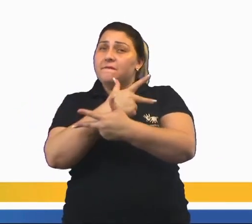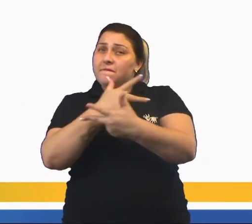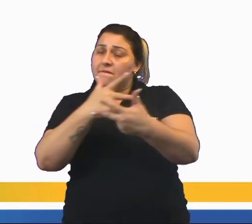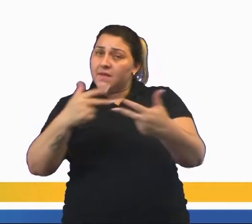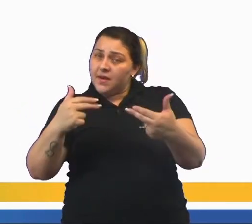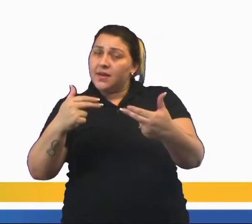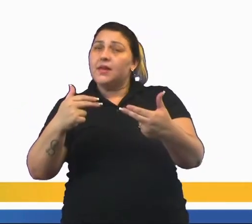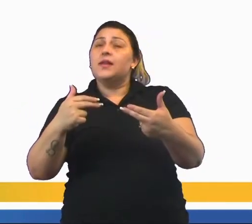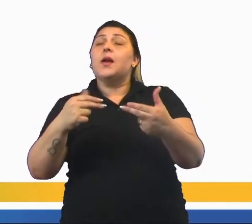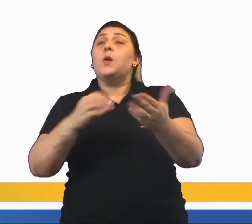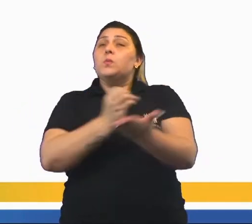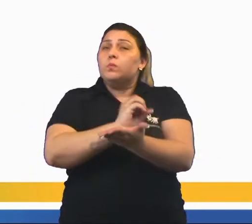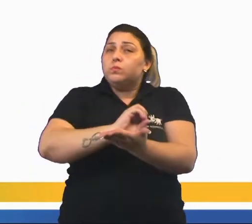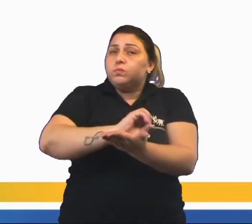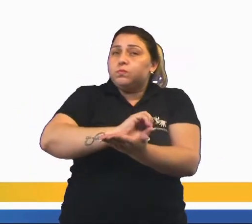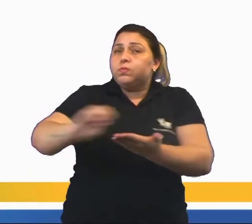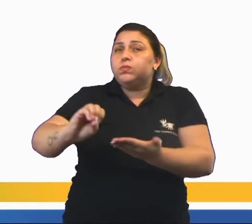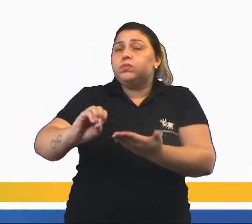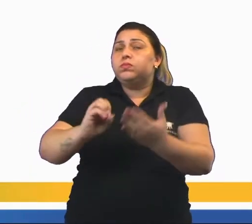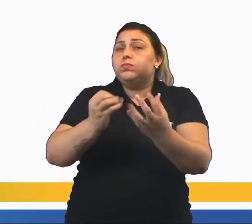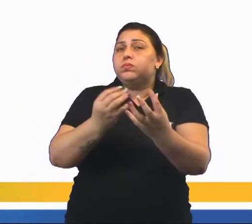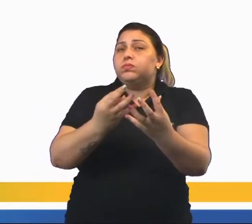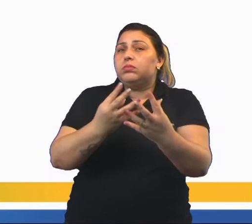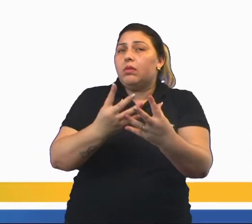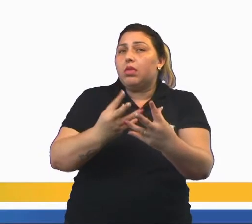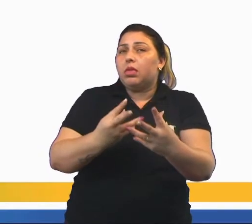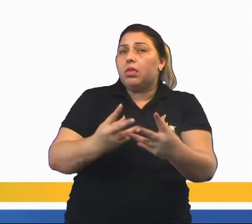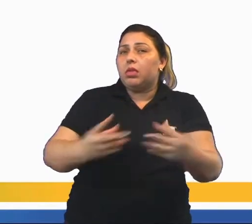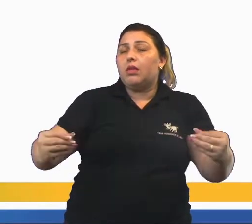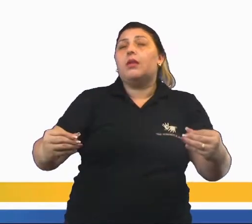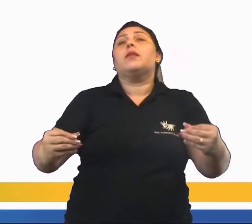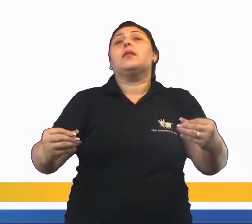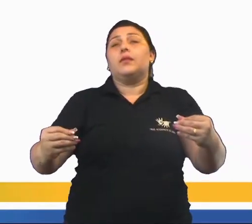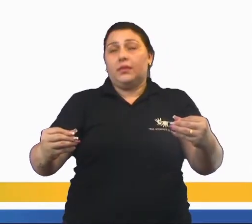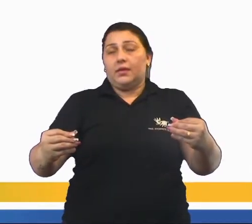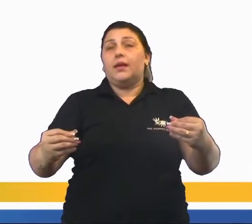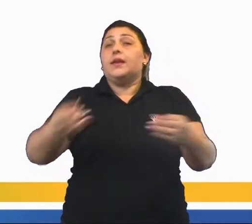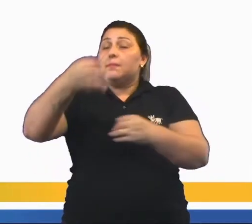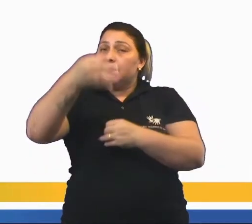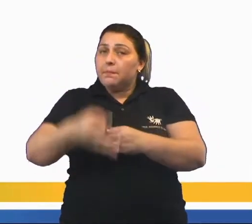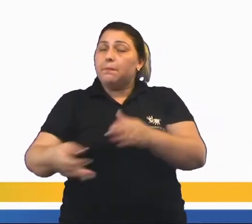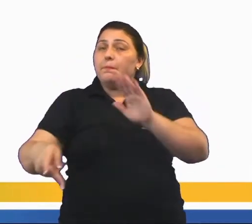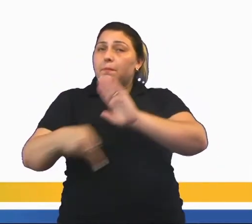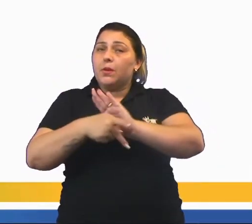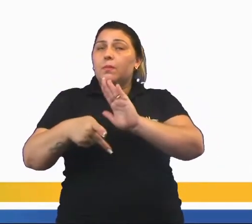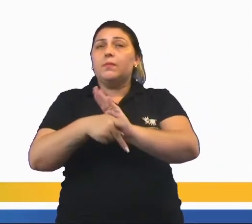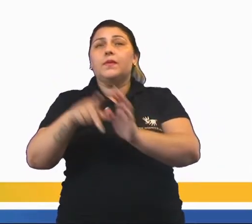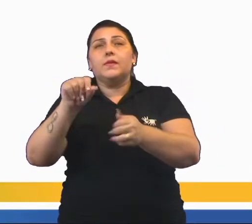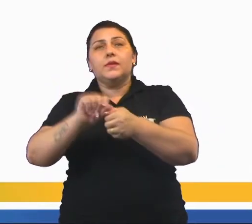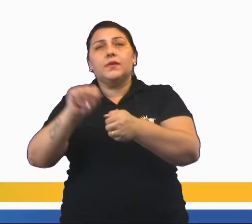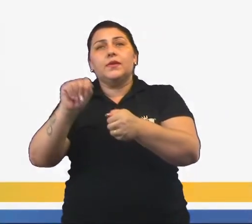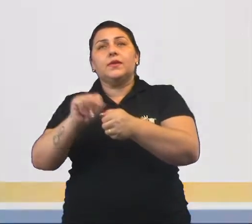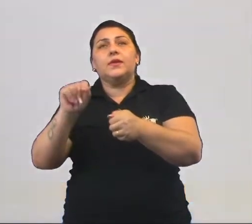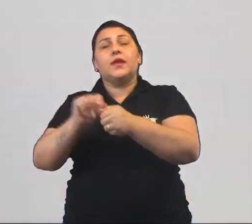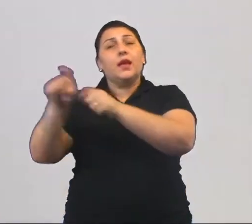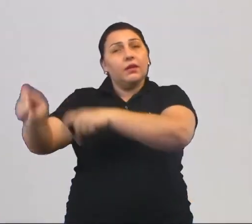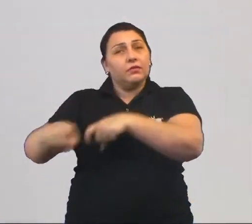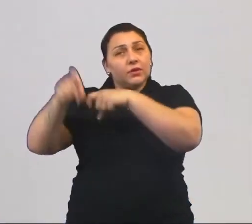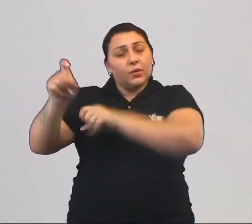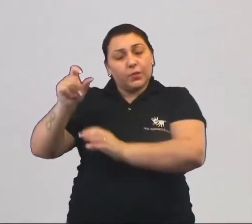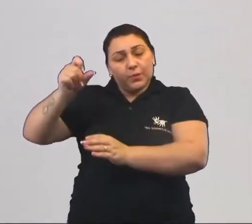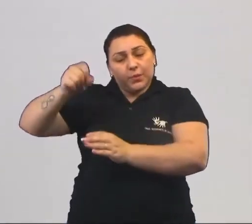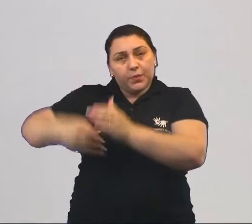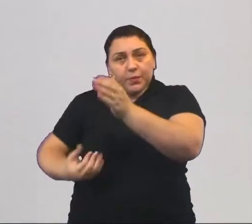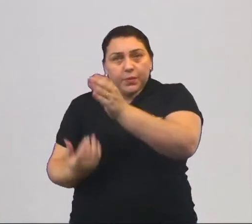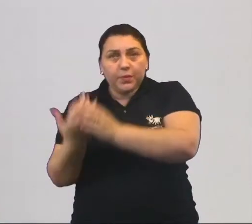material orgânico em decomposição. O solo humoso é muito adequado para a realização da atividade agrícola.